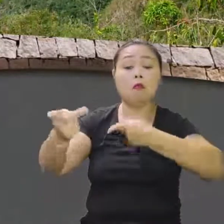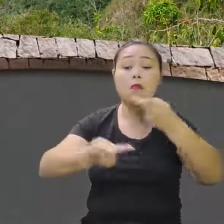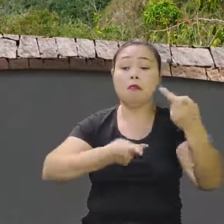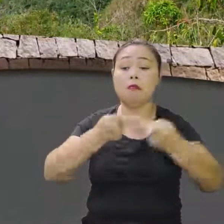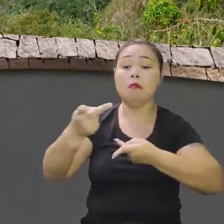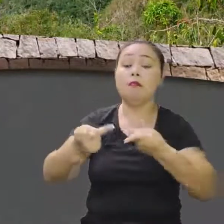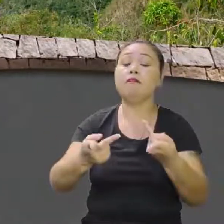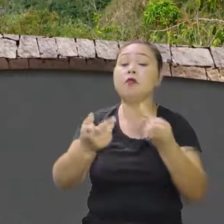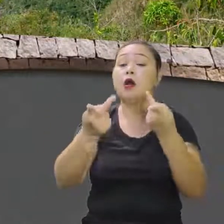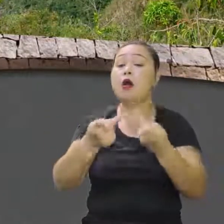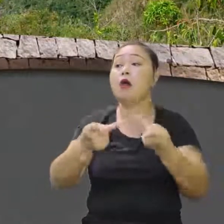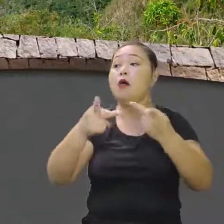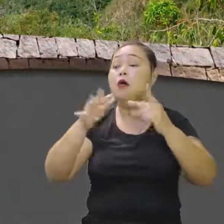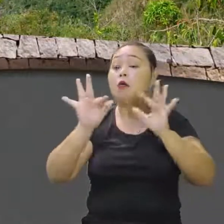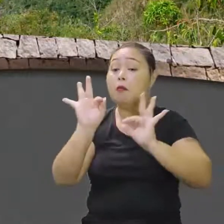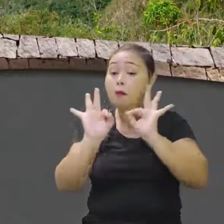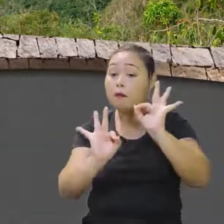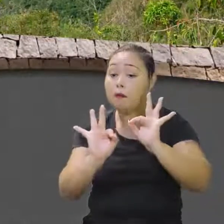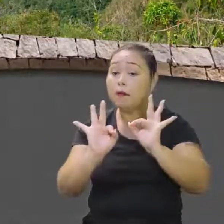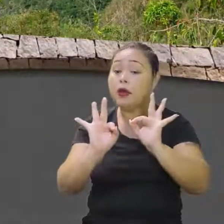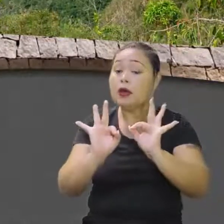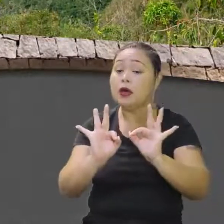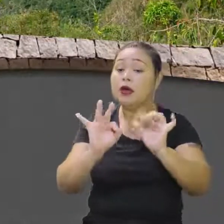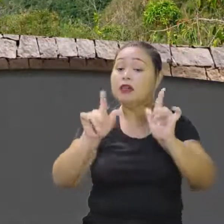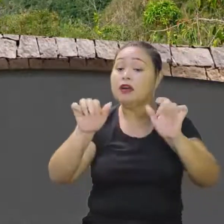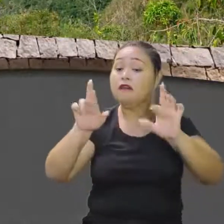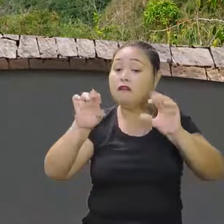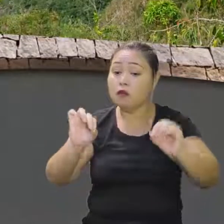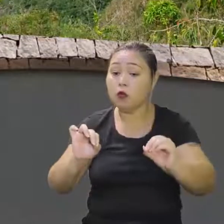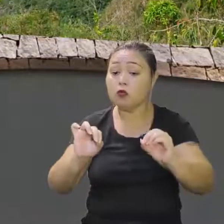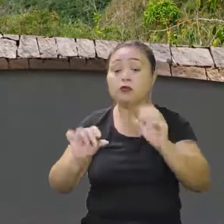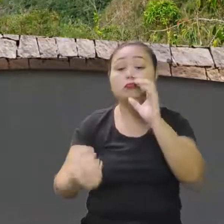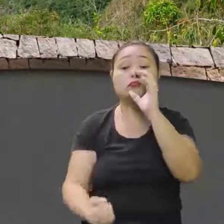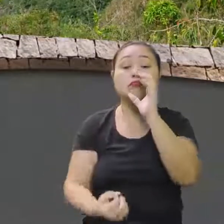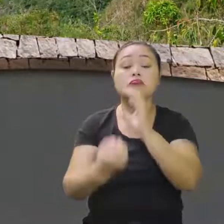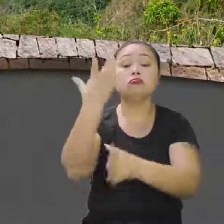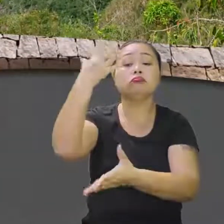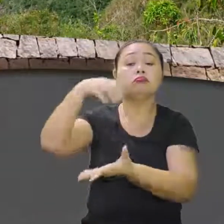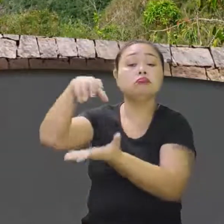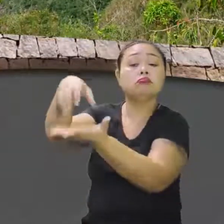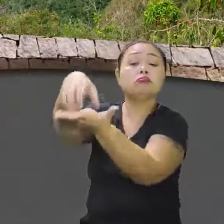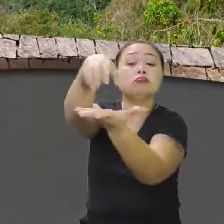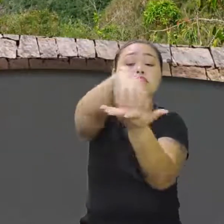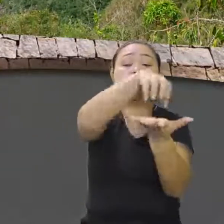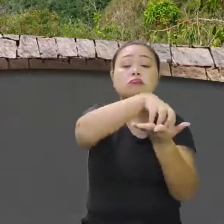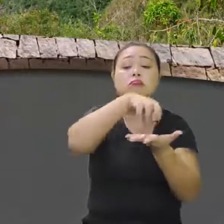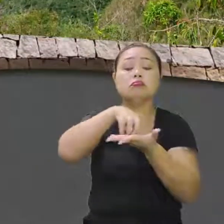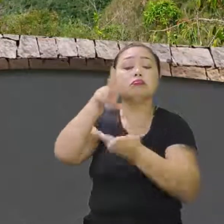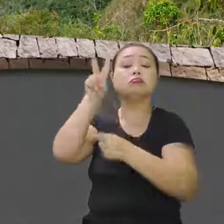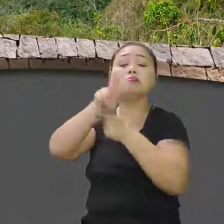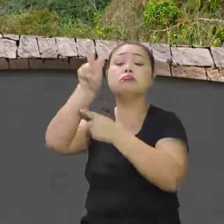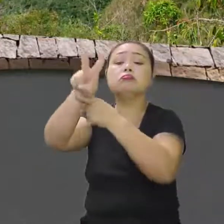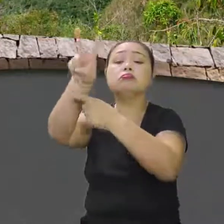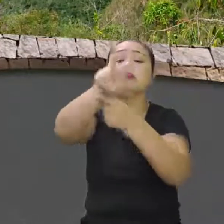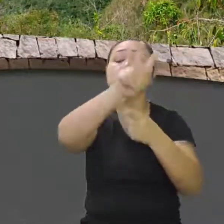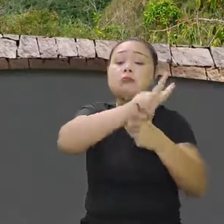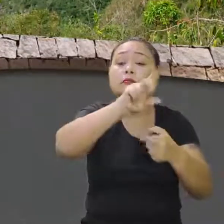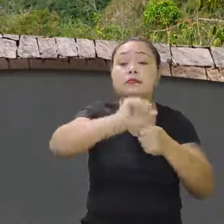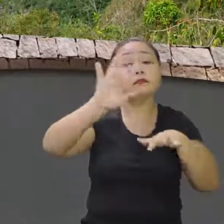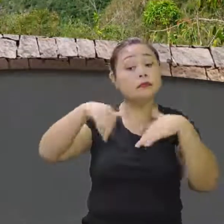Planafloro, aonde criou as primeiras unidades de conservação.